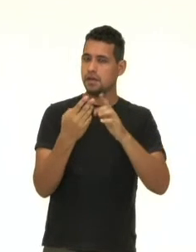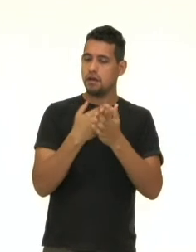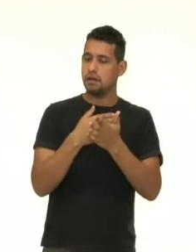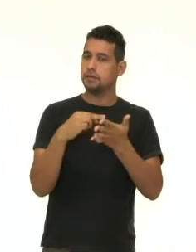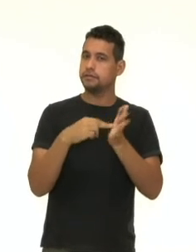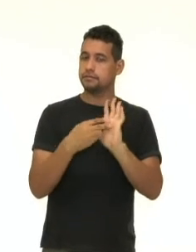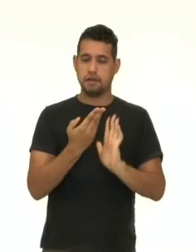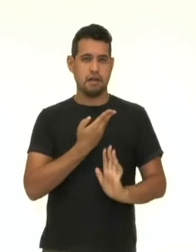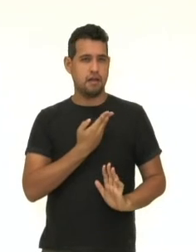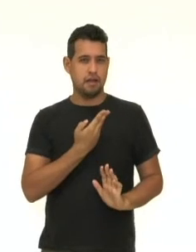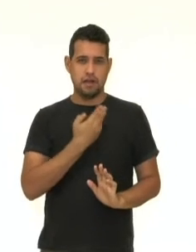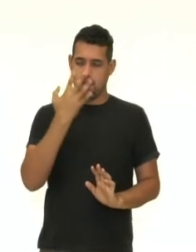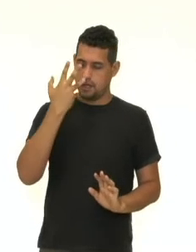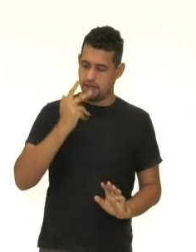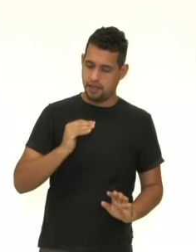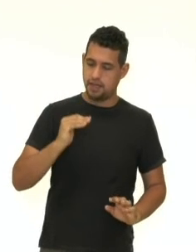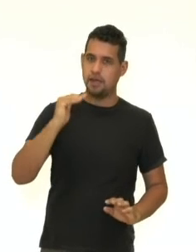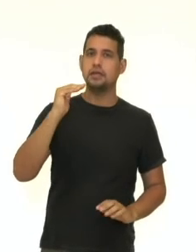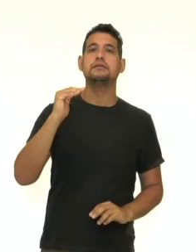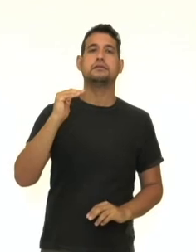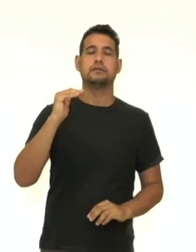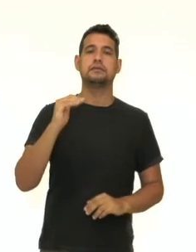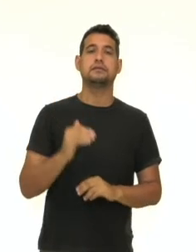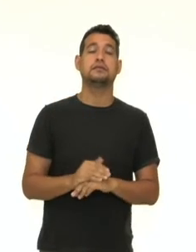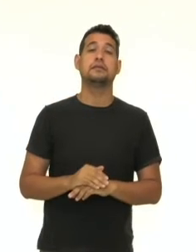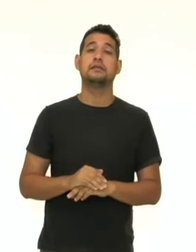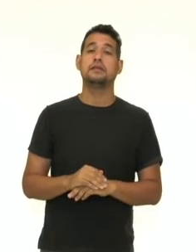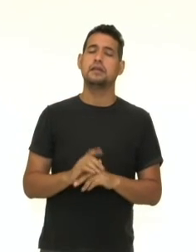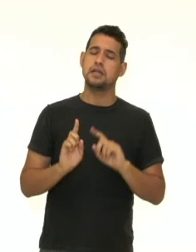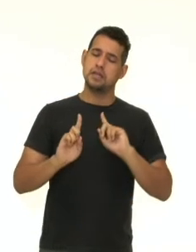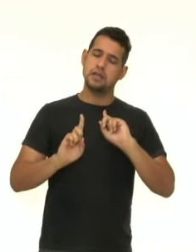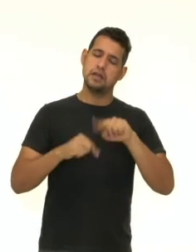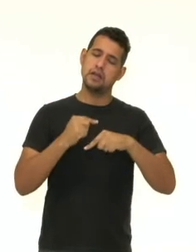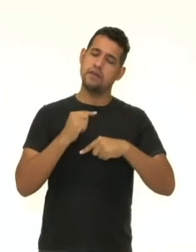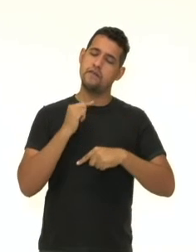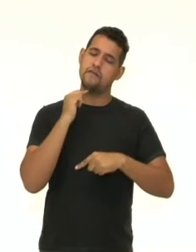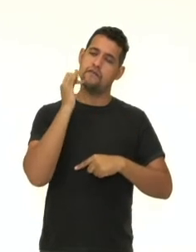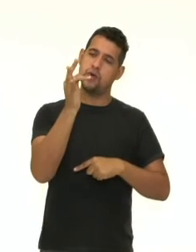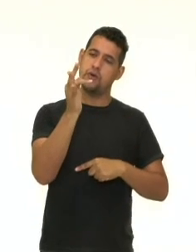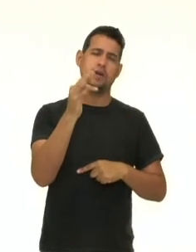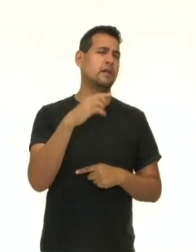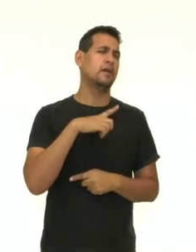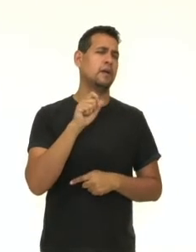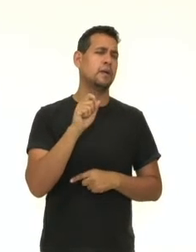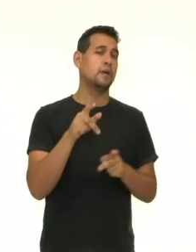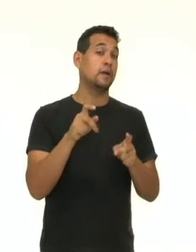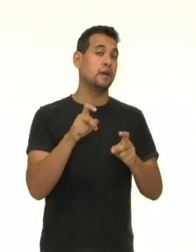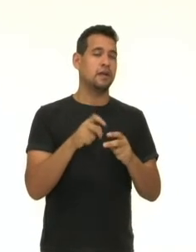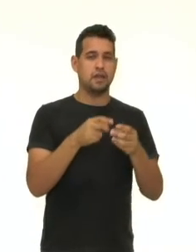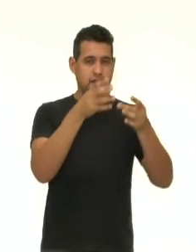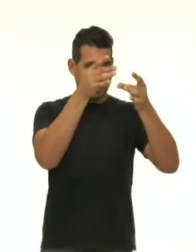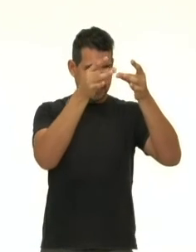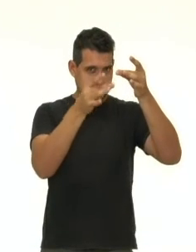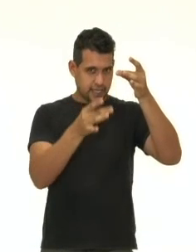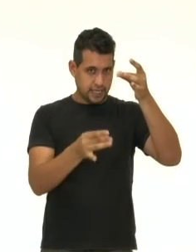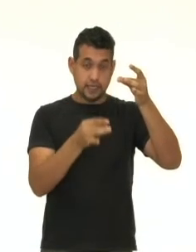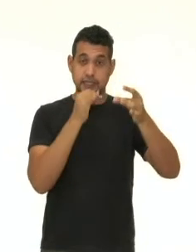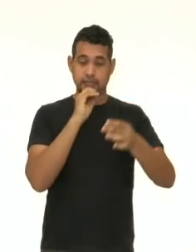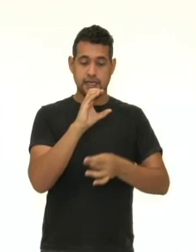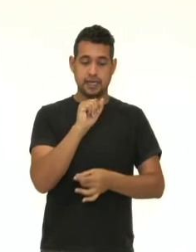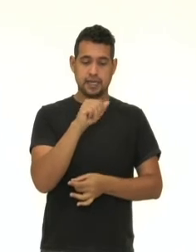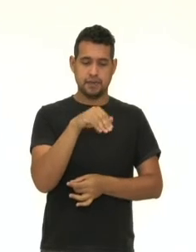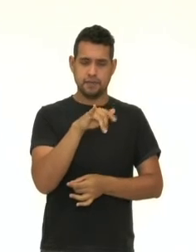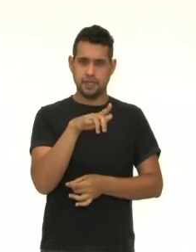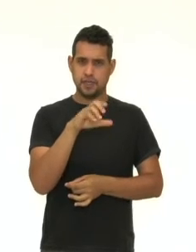eram amigos da infância. Mais à frente eu tenho aqui, ó, o detalhe. Camilo